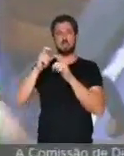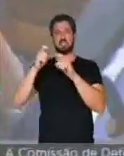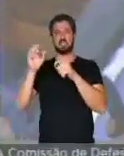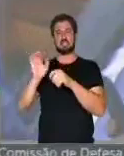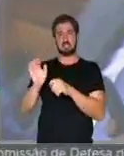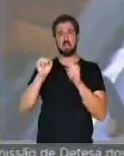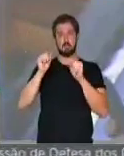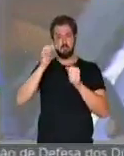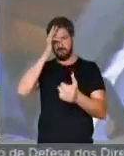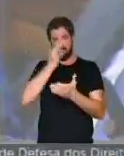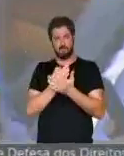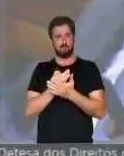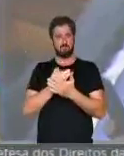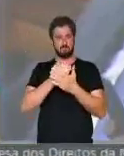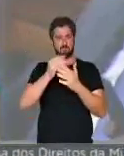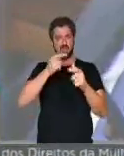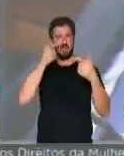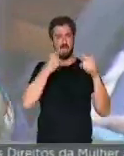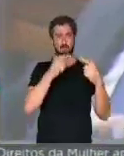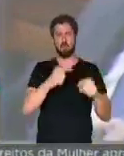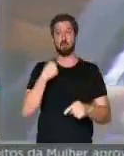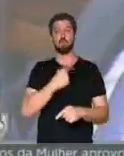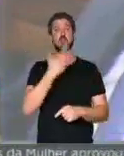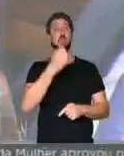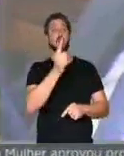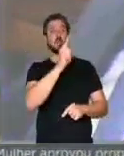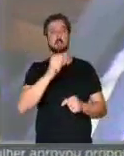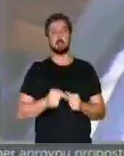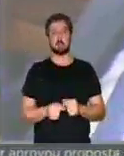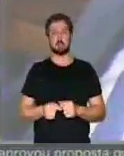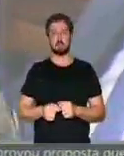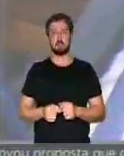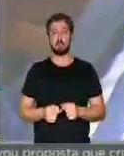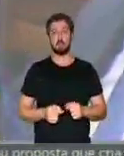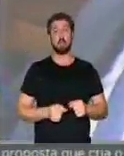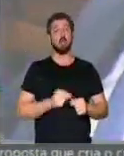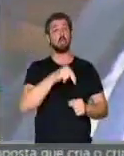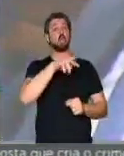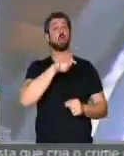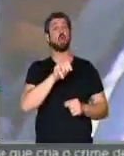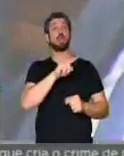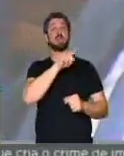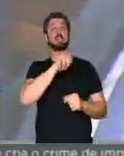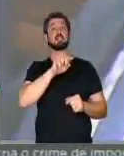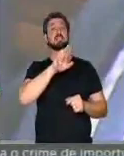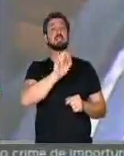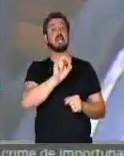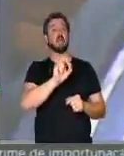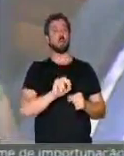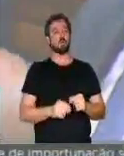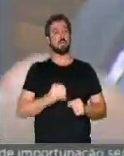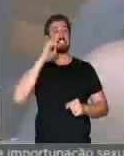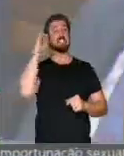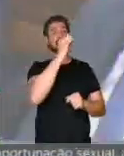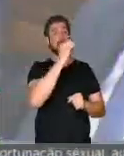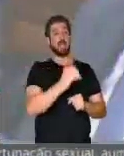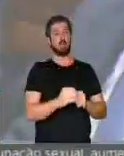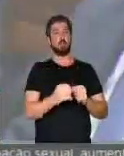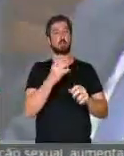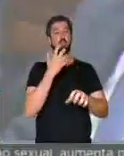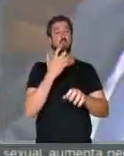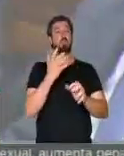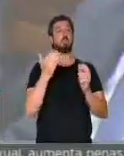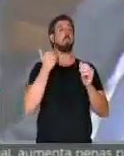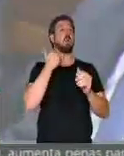da fé do povo brasileiro. Nós não aceitamos. Nota zero ao Santo André. Nota zero ao Santander. Santander,